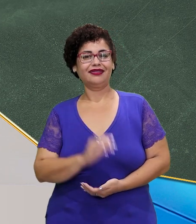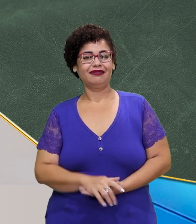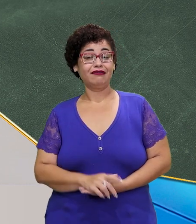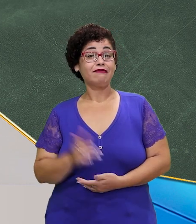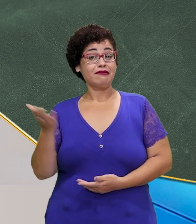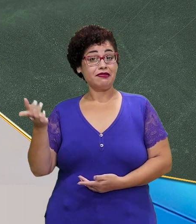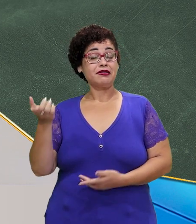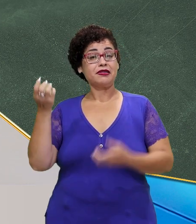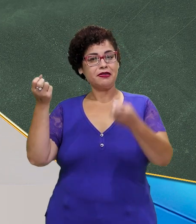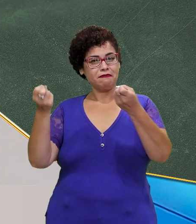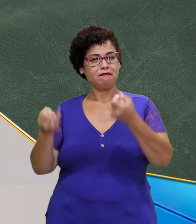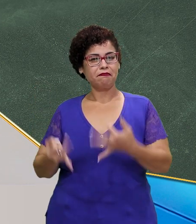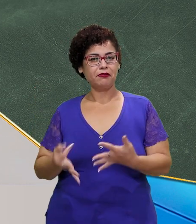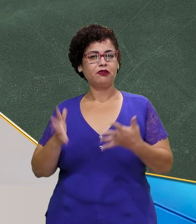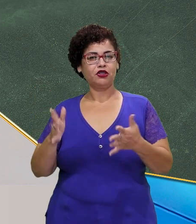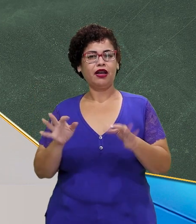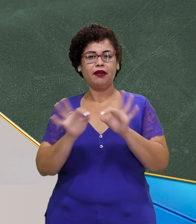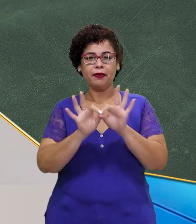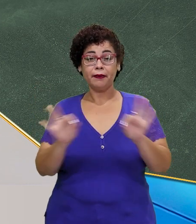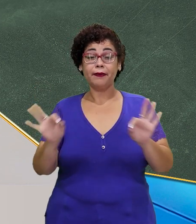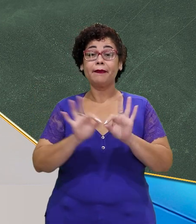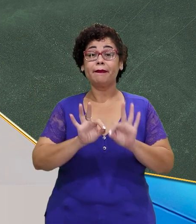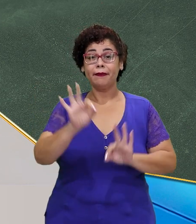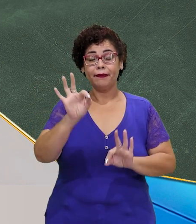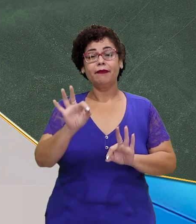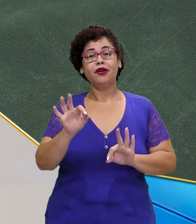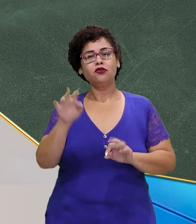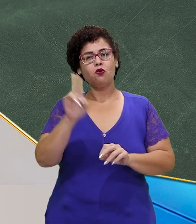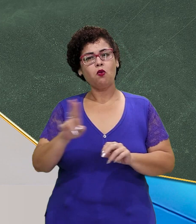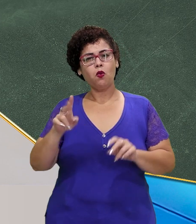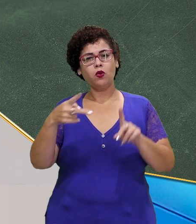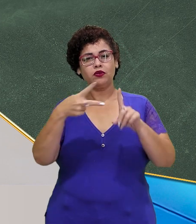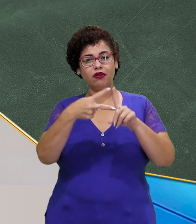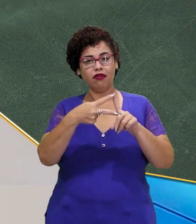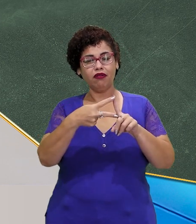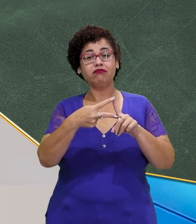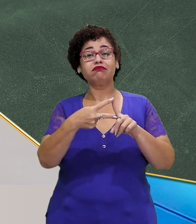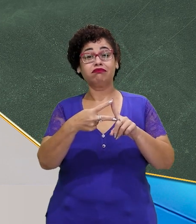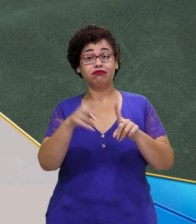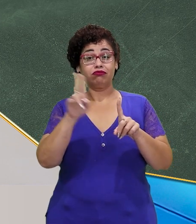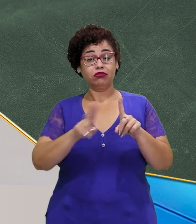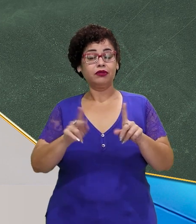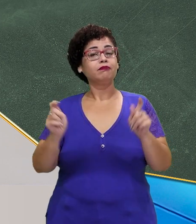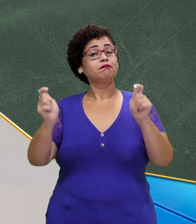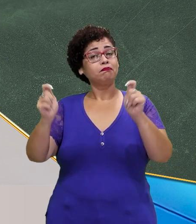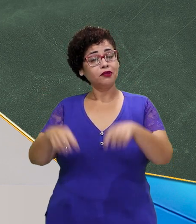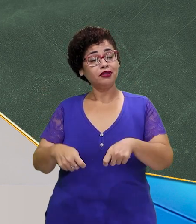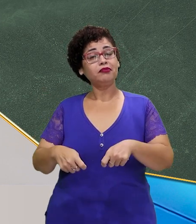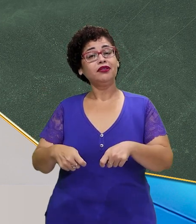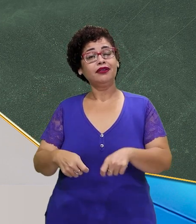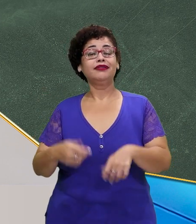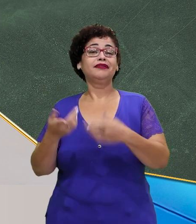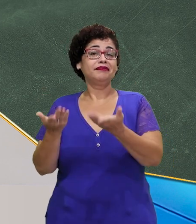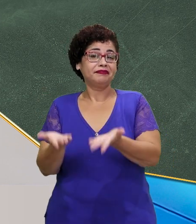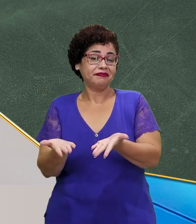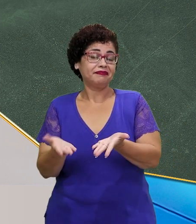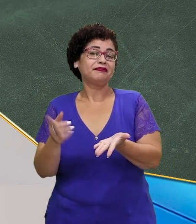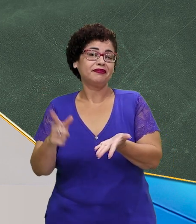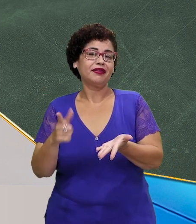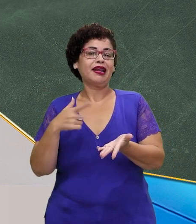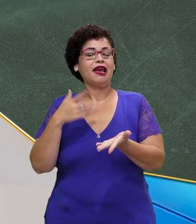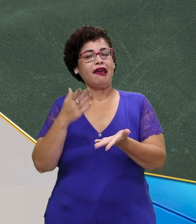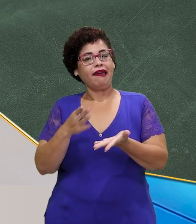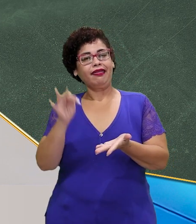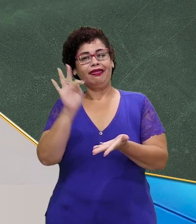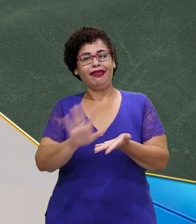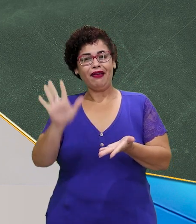pelo Ivan Newton, medir as laterais formando um triângulo é outra possibilidade. E foi aí que entrou Pitágoras na